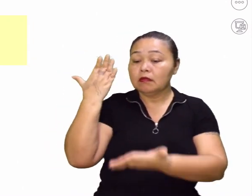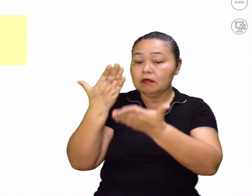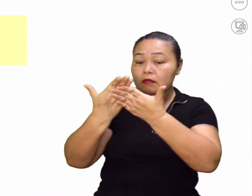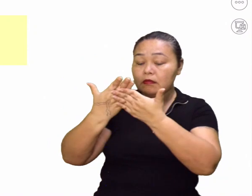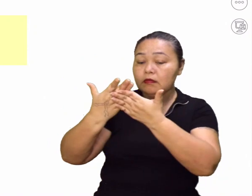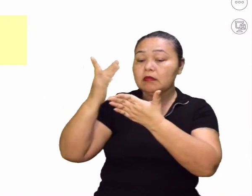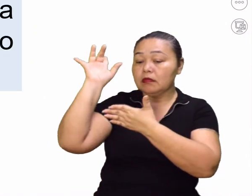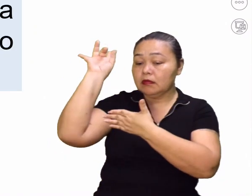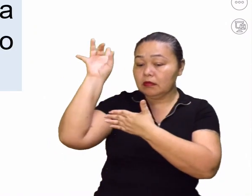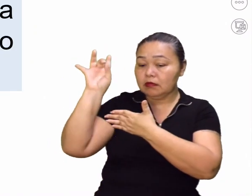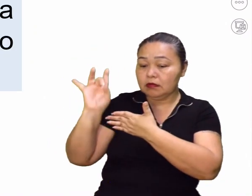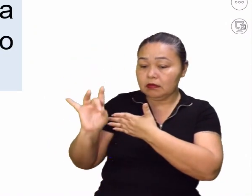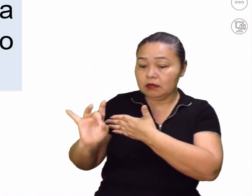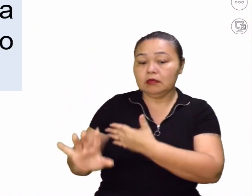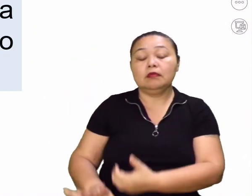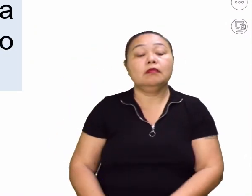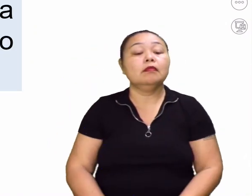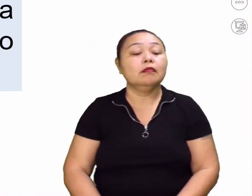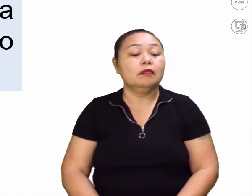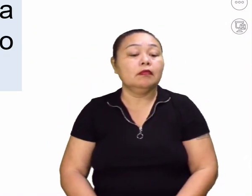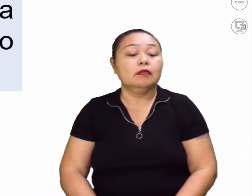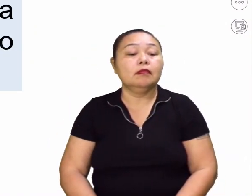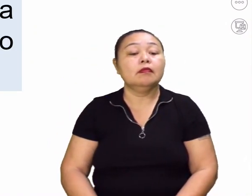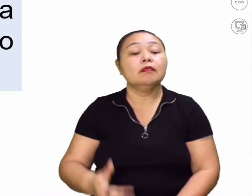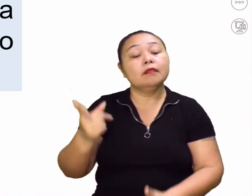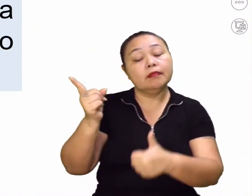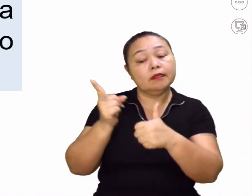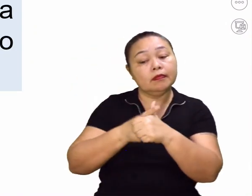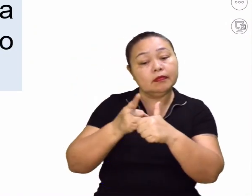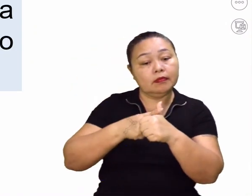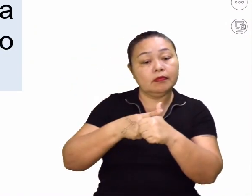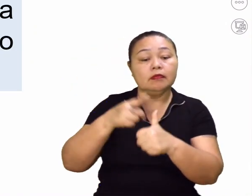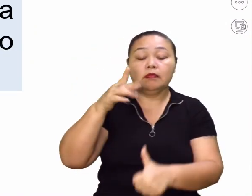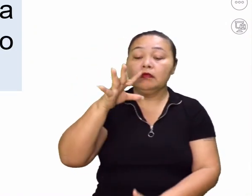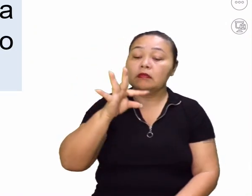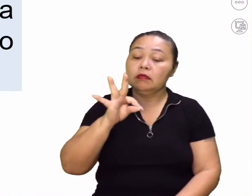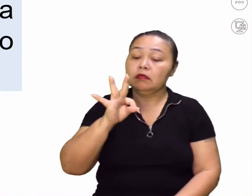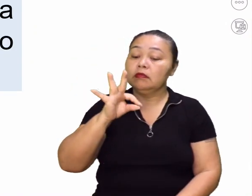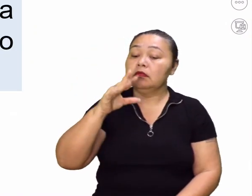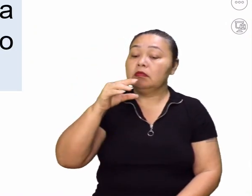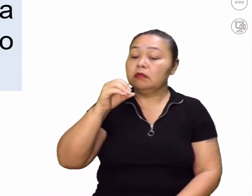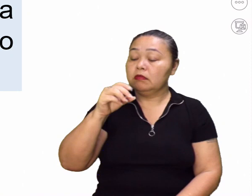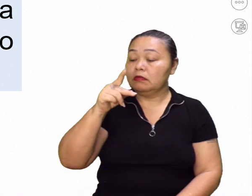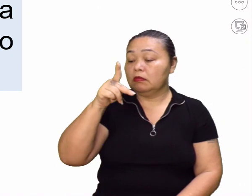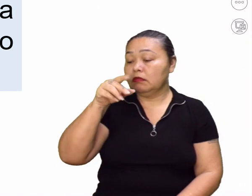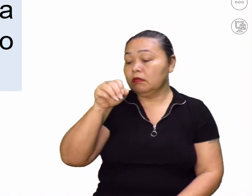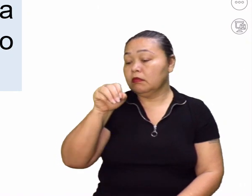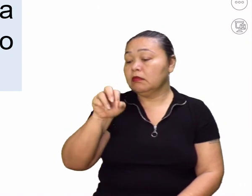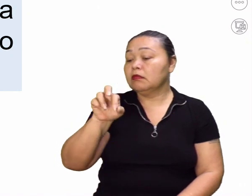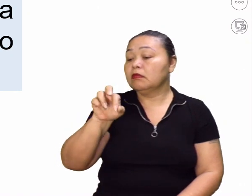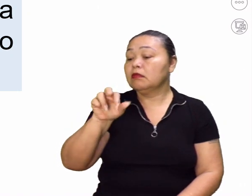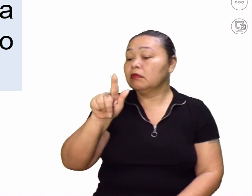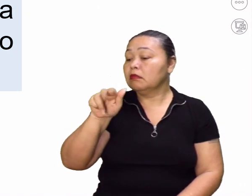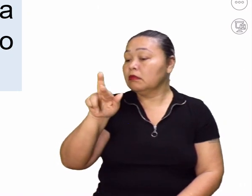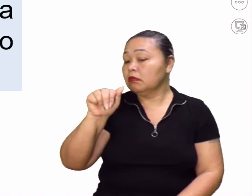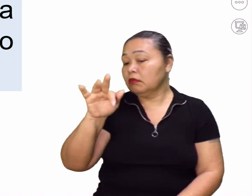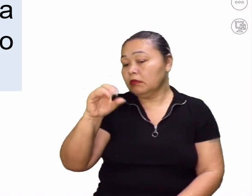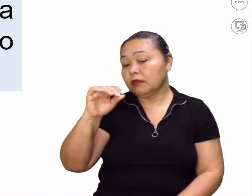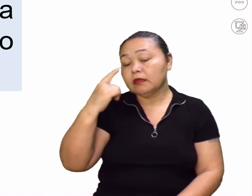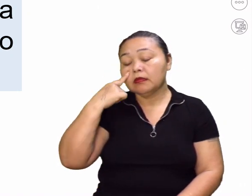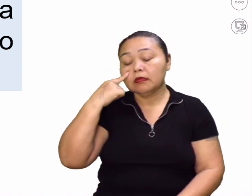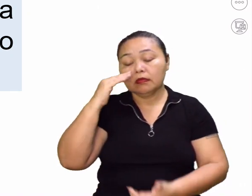agora cada um deles. O primeiro... Mapa topográfico representa detalhes